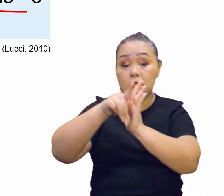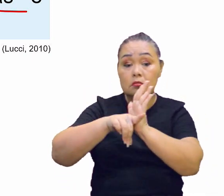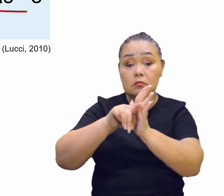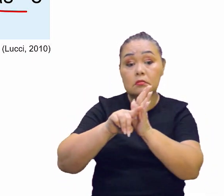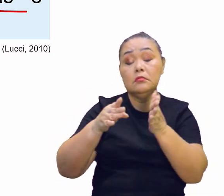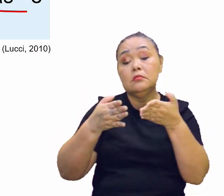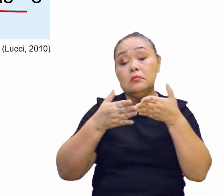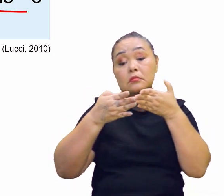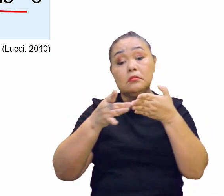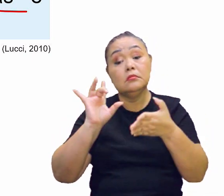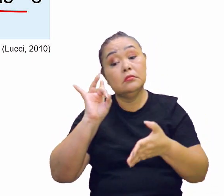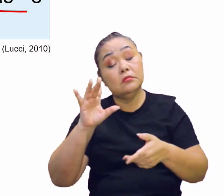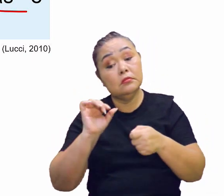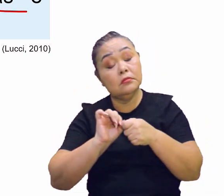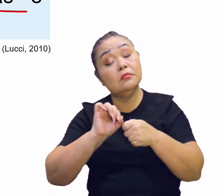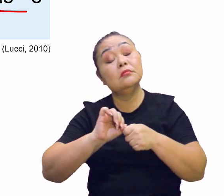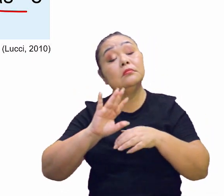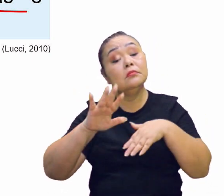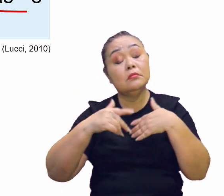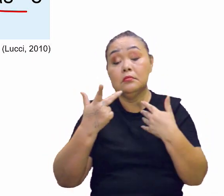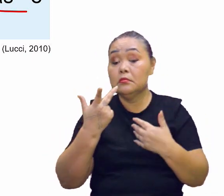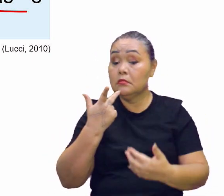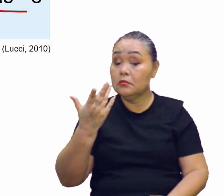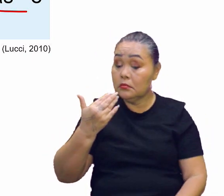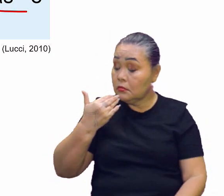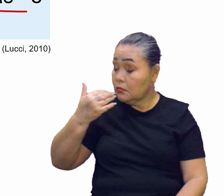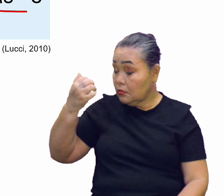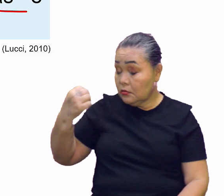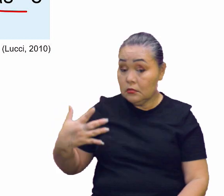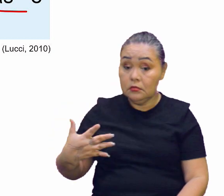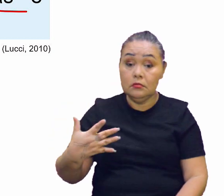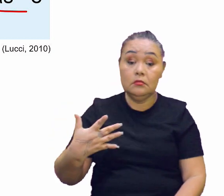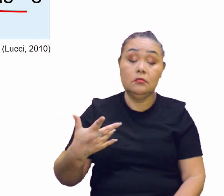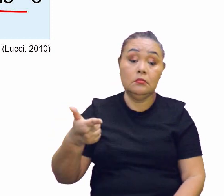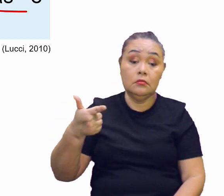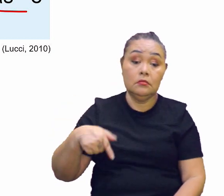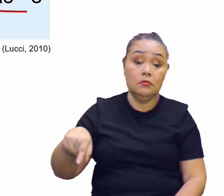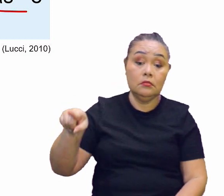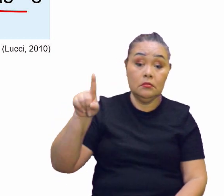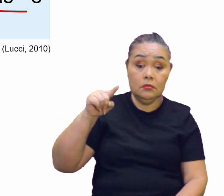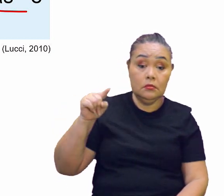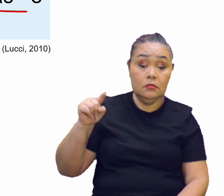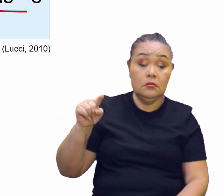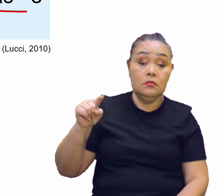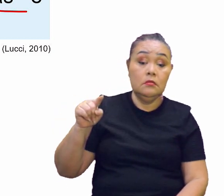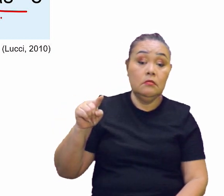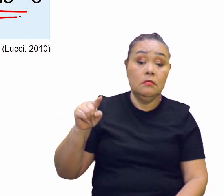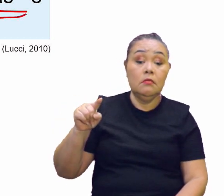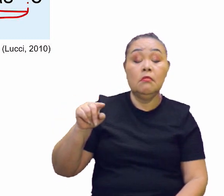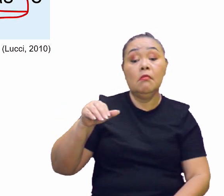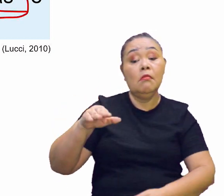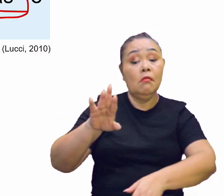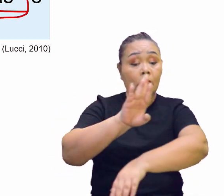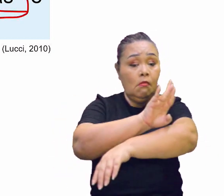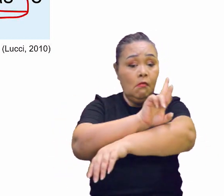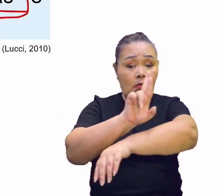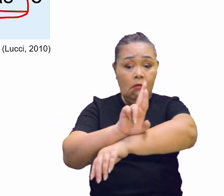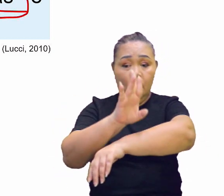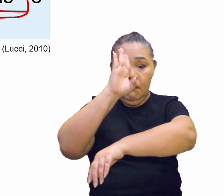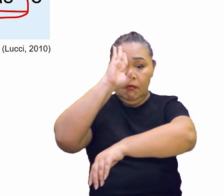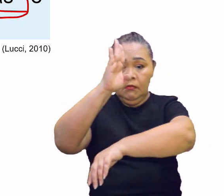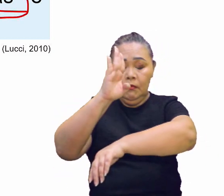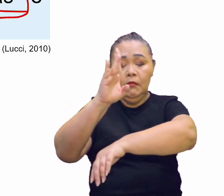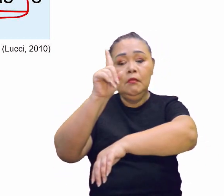hidrovias. Só que, ainda, como falamos agora há pouco, vou fazer um círculo aqui, né? Rodovia é o